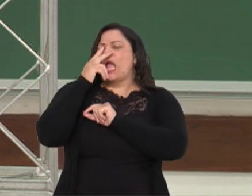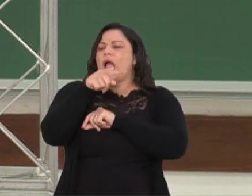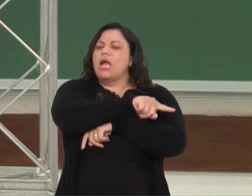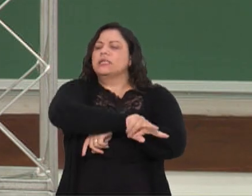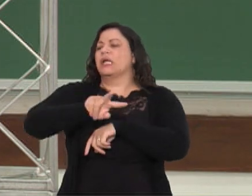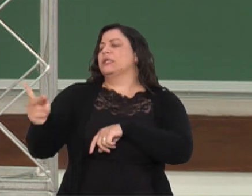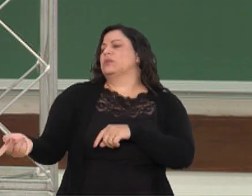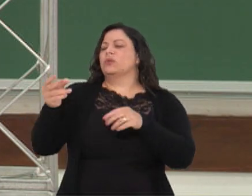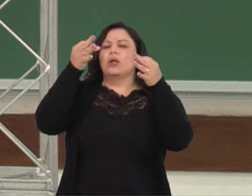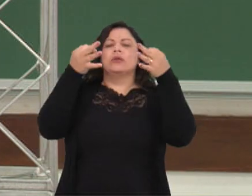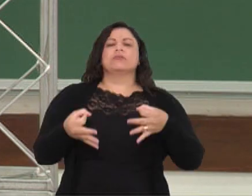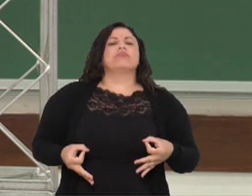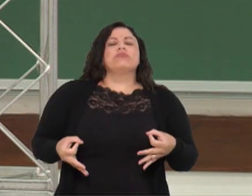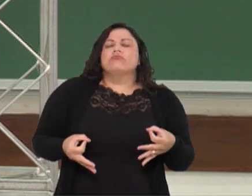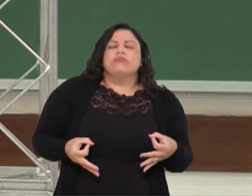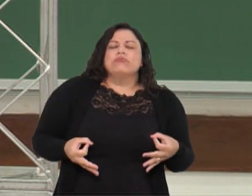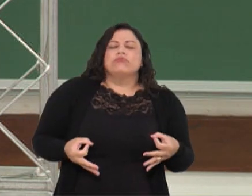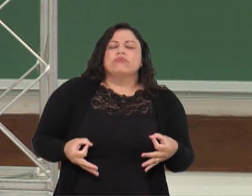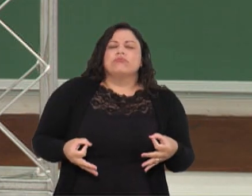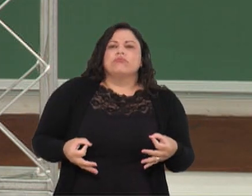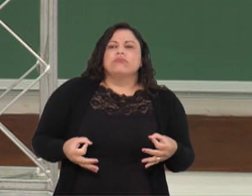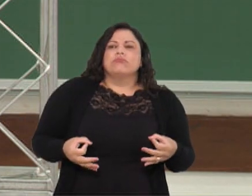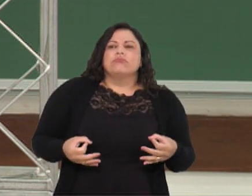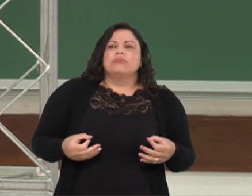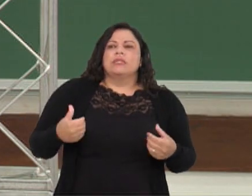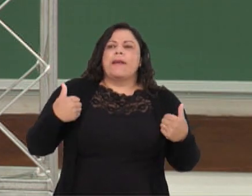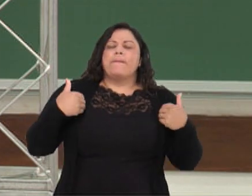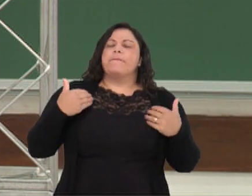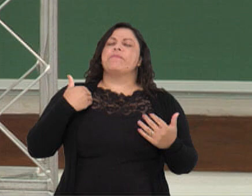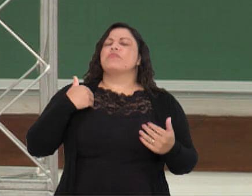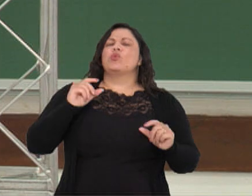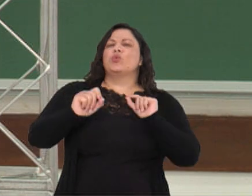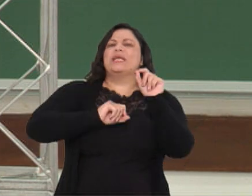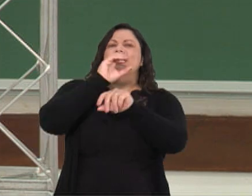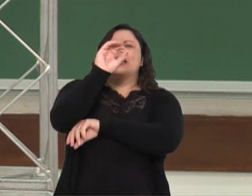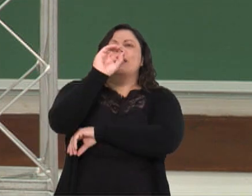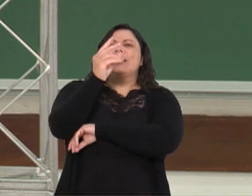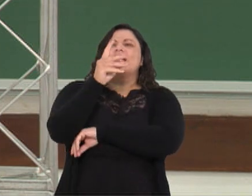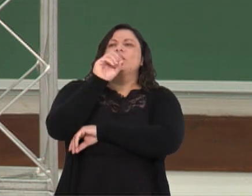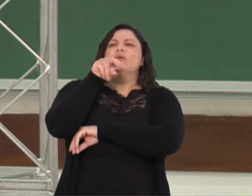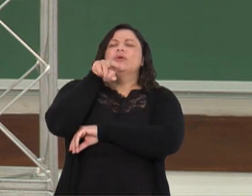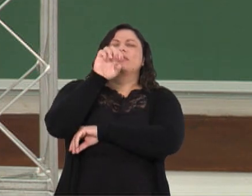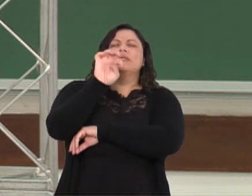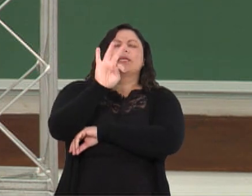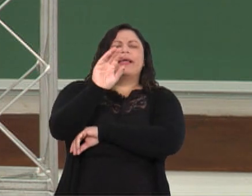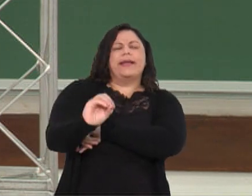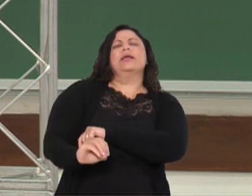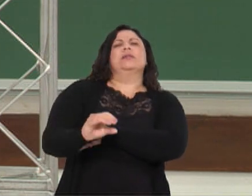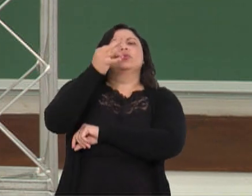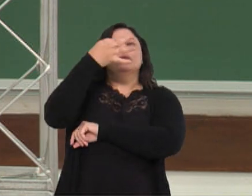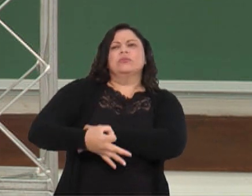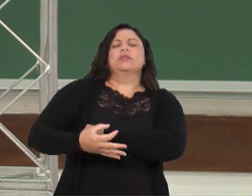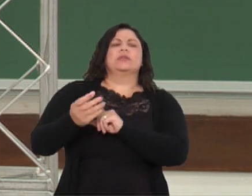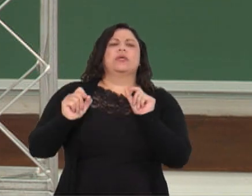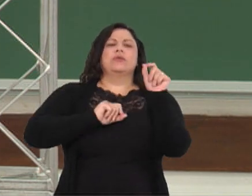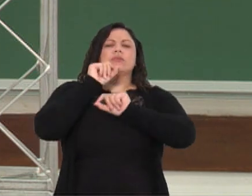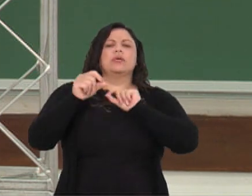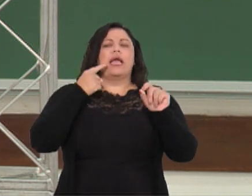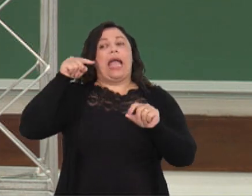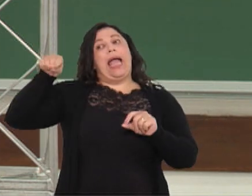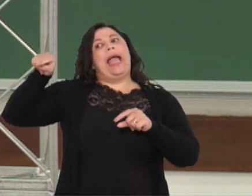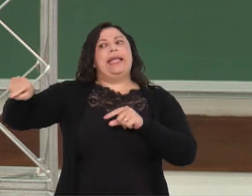pessoas dizer que o bem vestido é o honesto e o que está mal vestido é desonesto. Ou seja, está